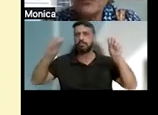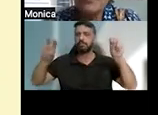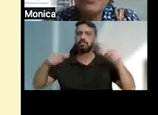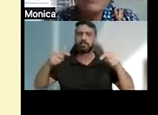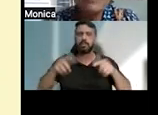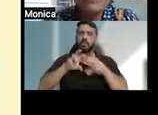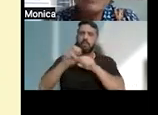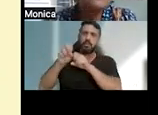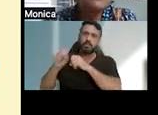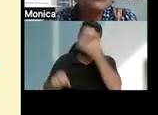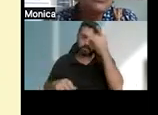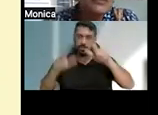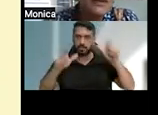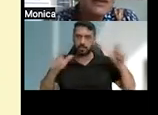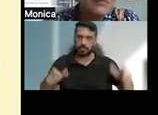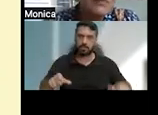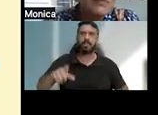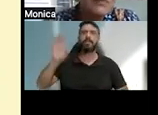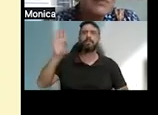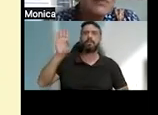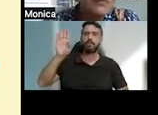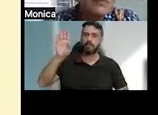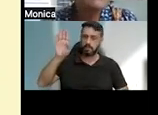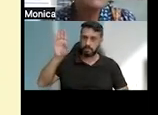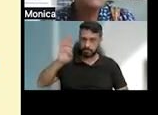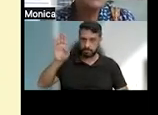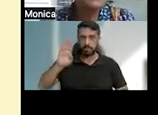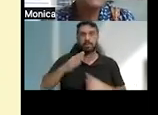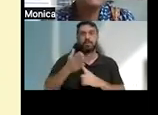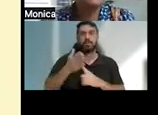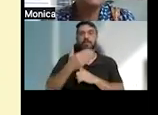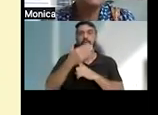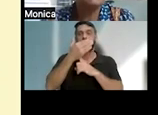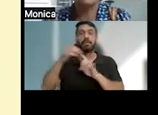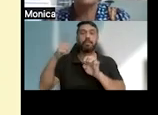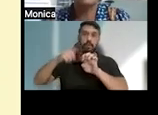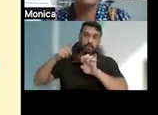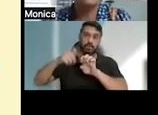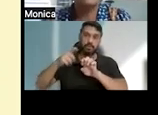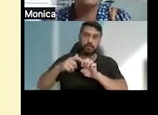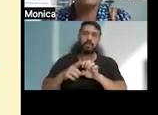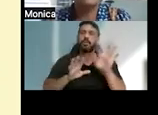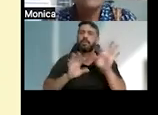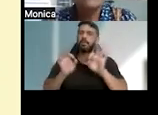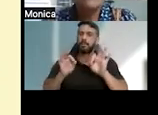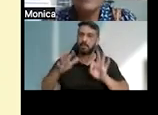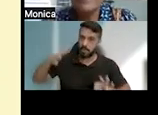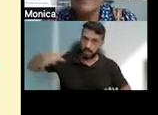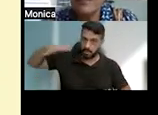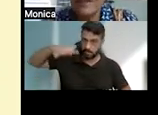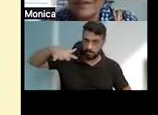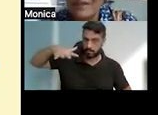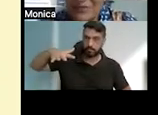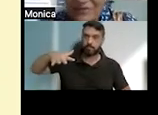formando pessoas na área de biotecnologia e empreendedorismo para poder agitar essa área que faz